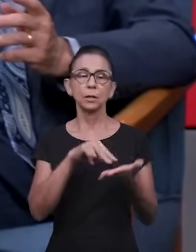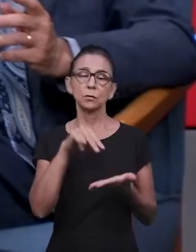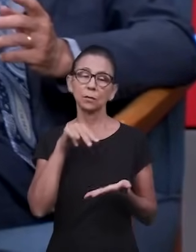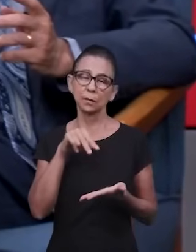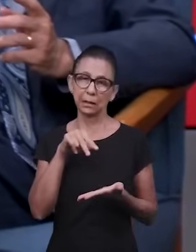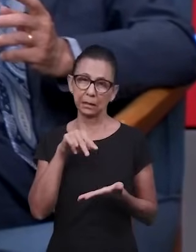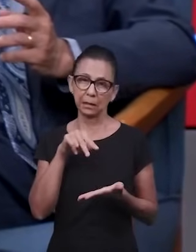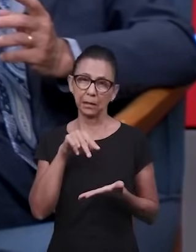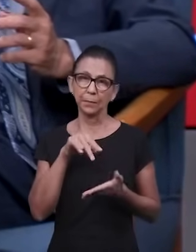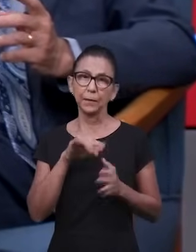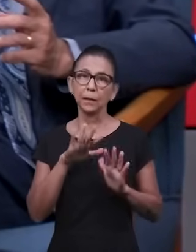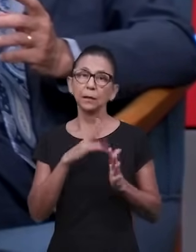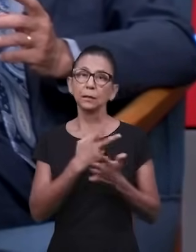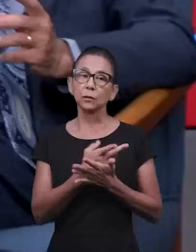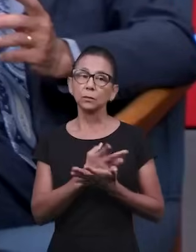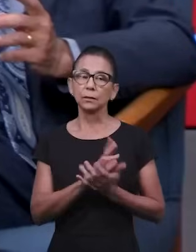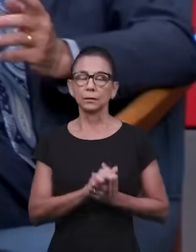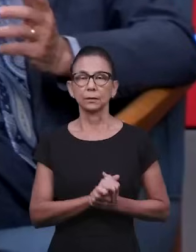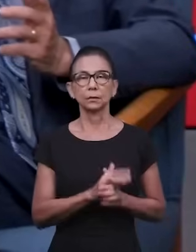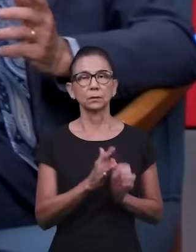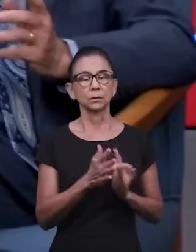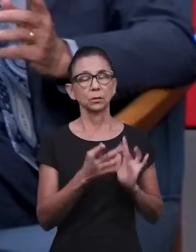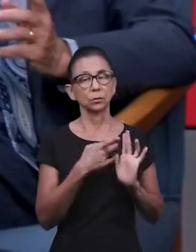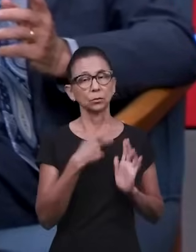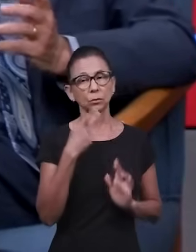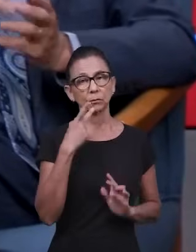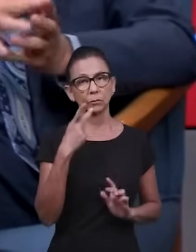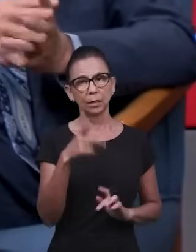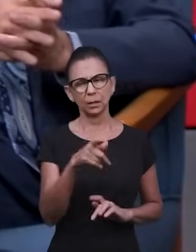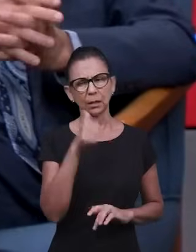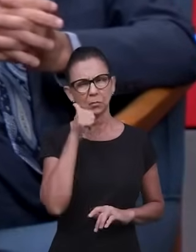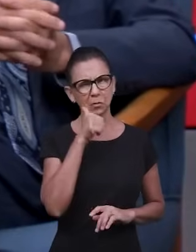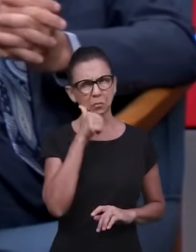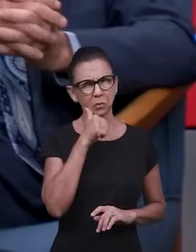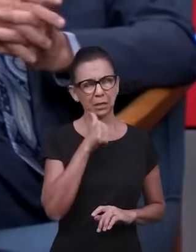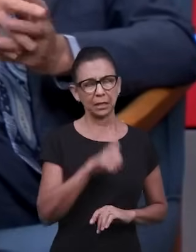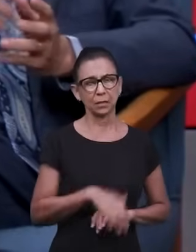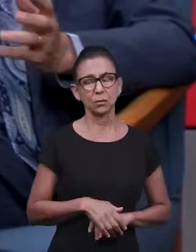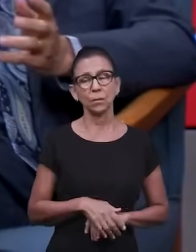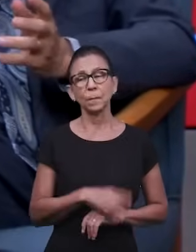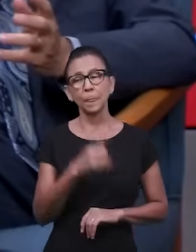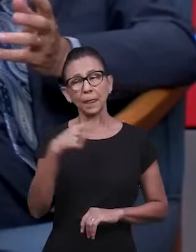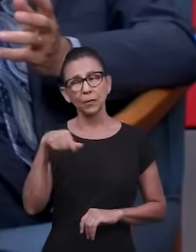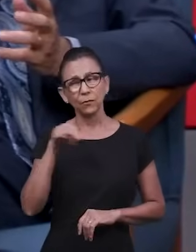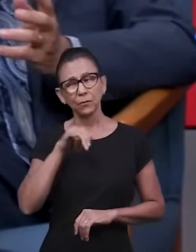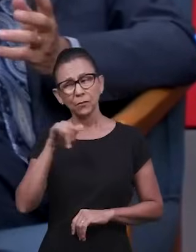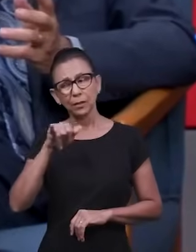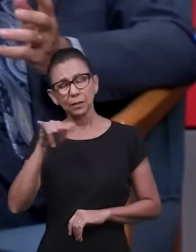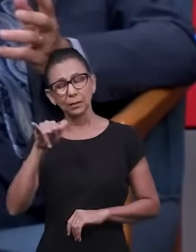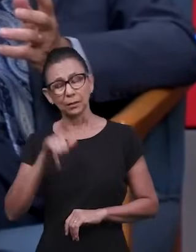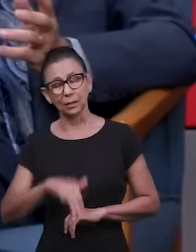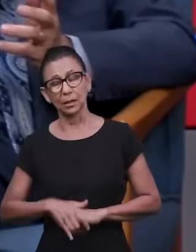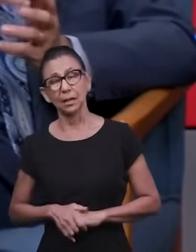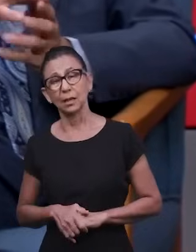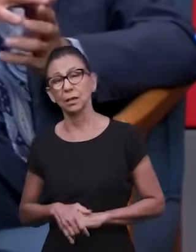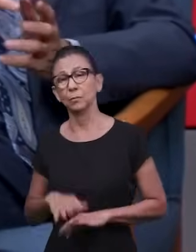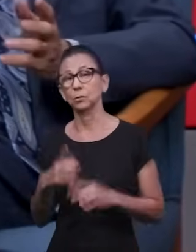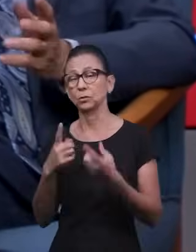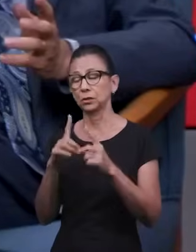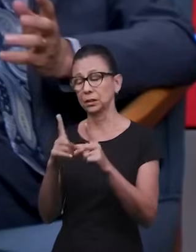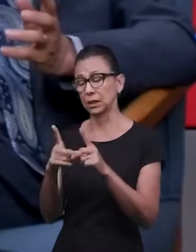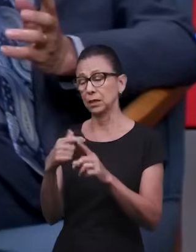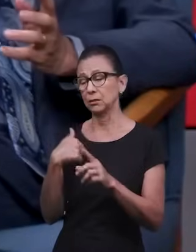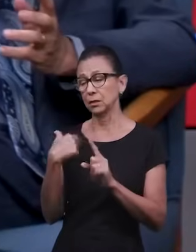olha vocês vão Diga lá aos meus aos Apóstolos aos meus discípulos que eu vou